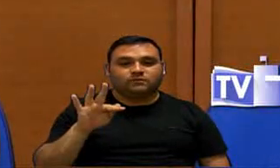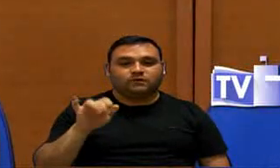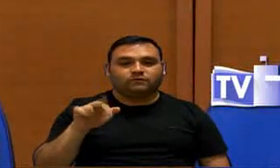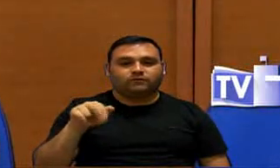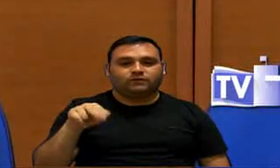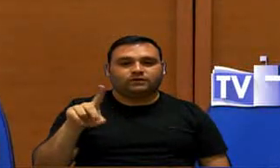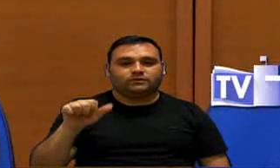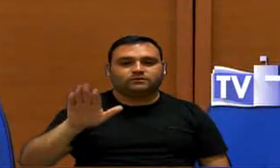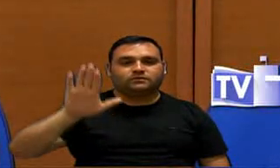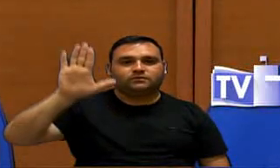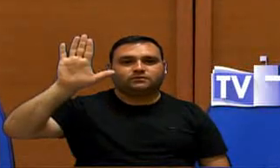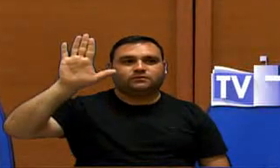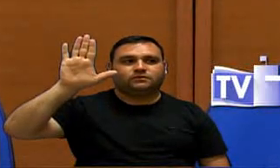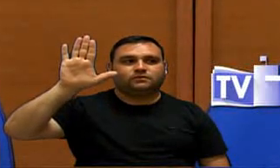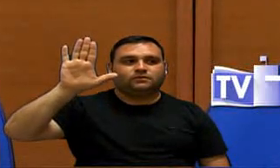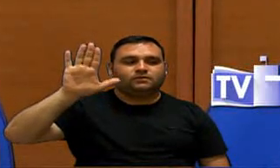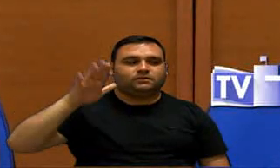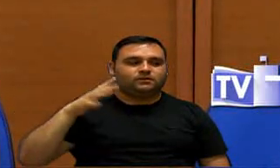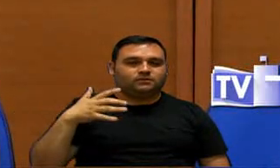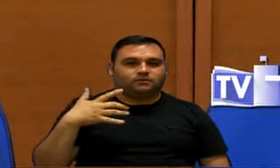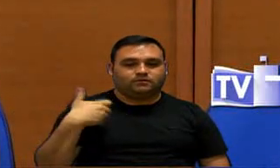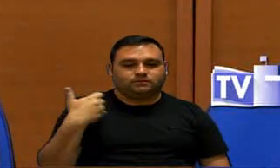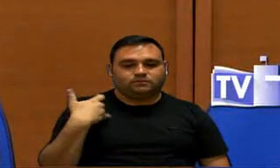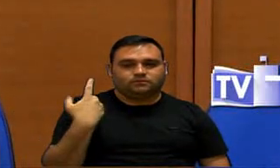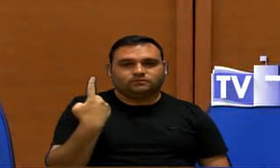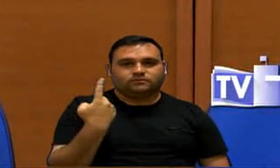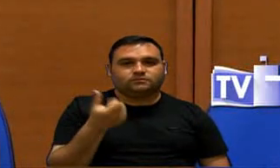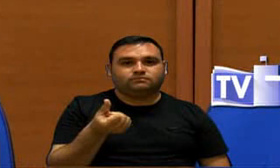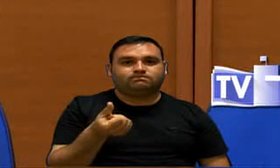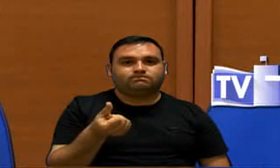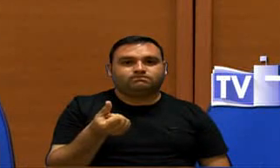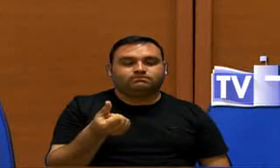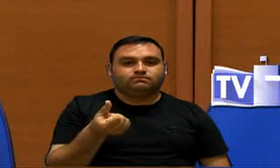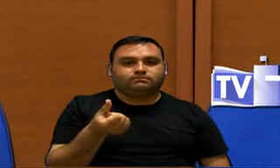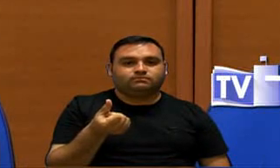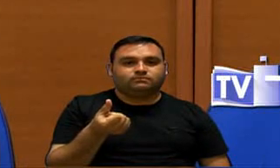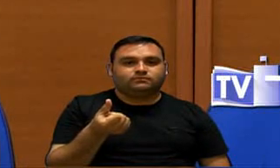Fernanda. Presente. 16.